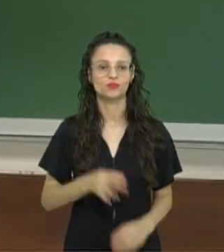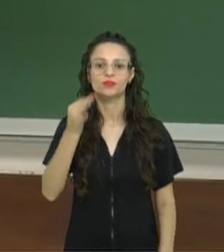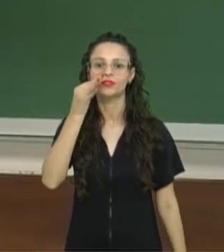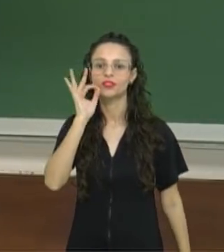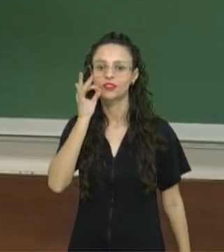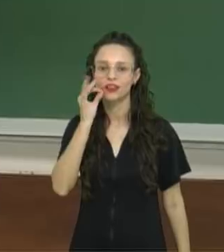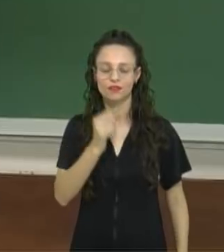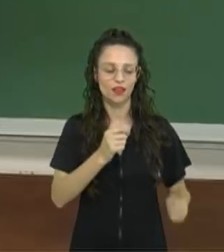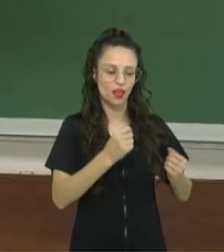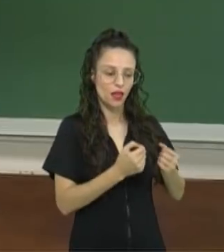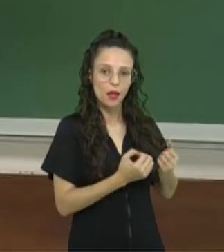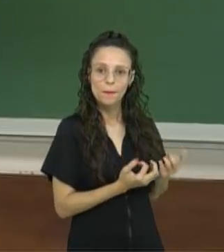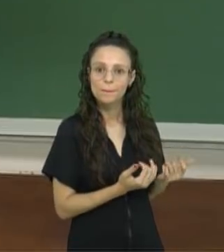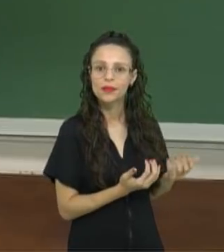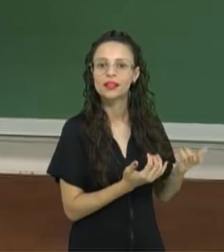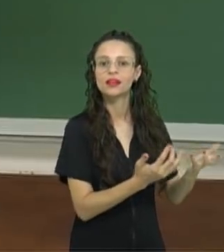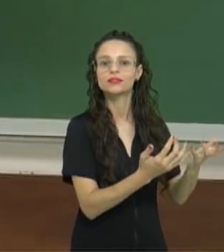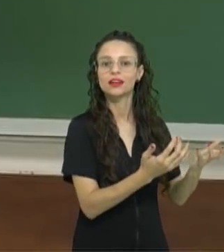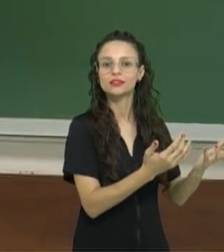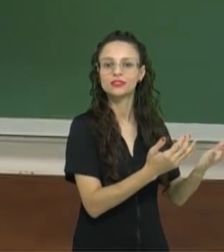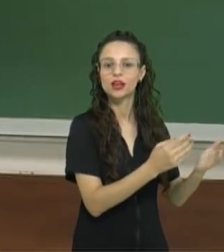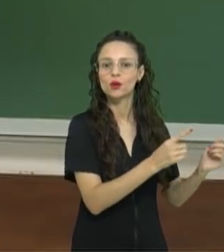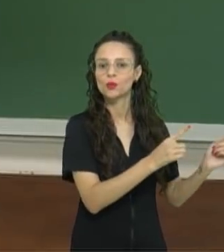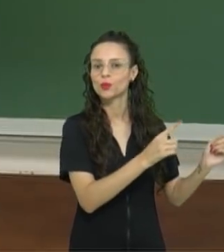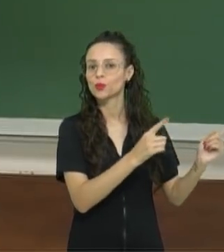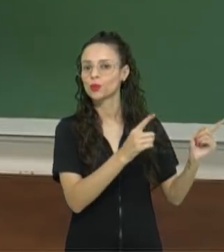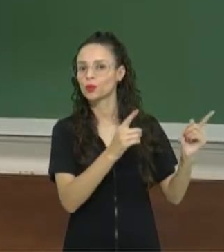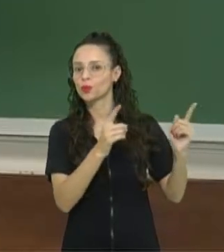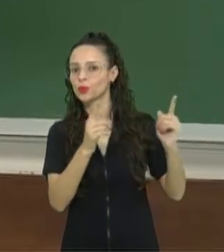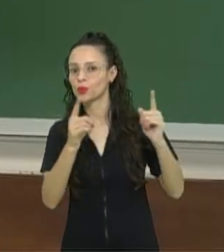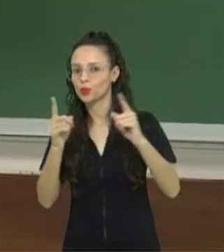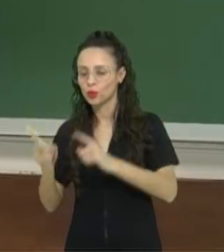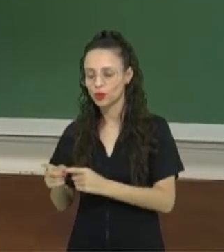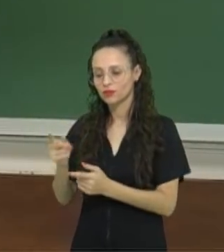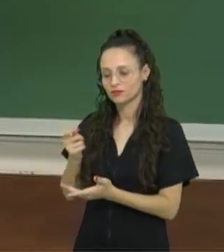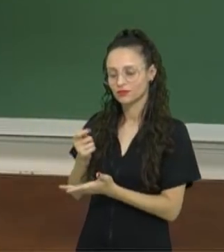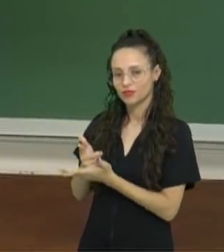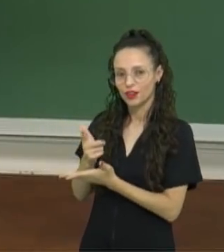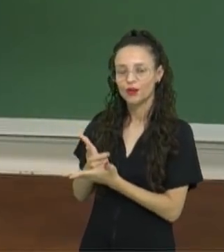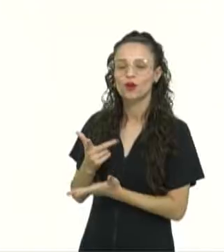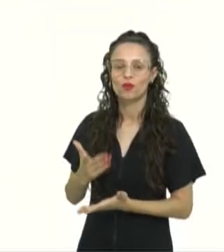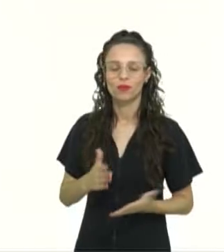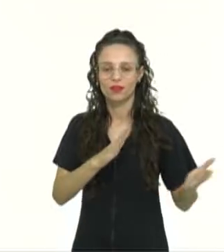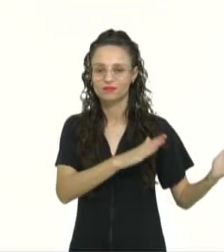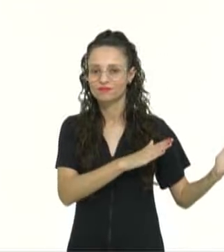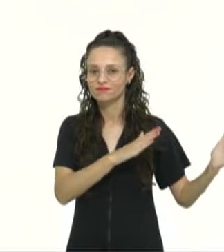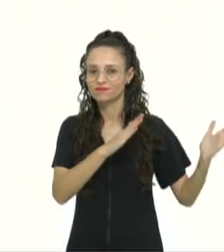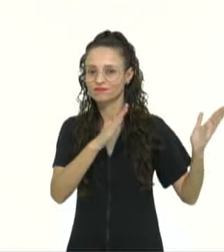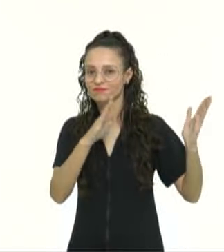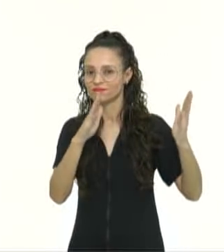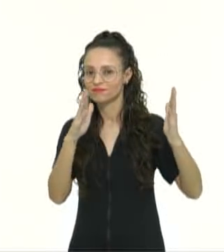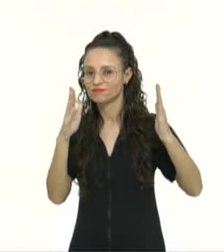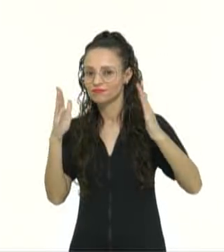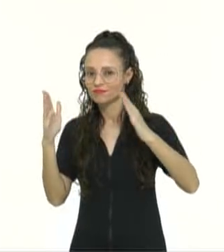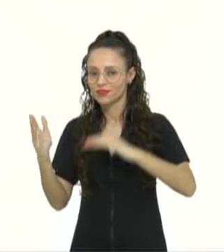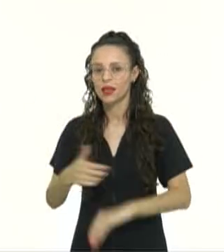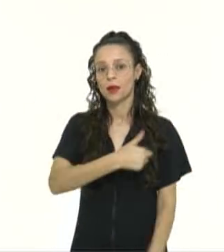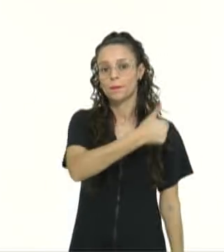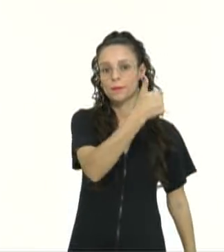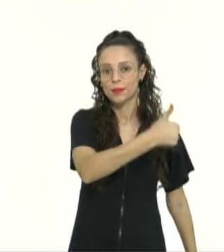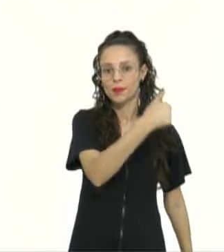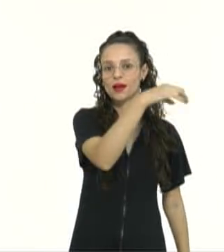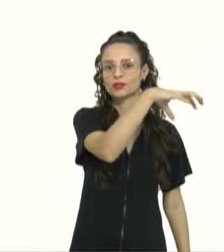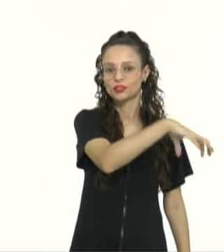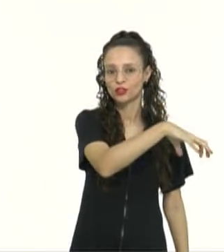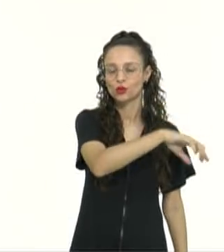da plantação ao consumo. Então, desde a plantação, a colheita, a secagem, lá no setor primário,